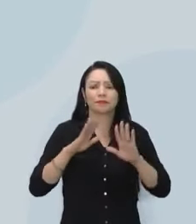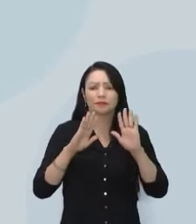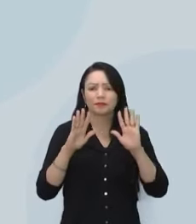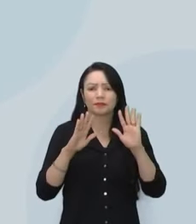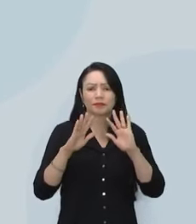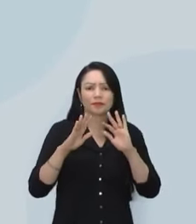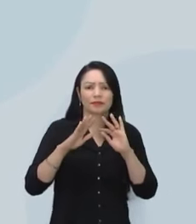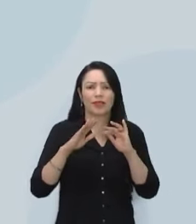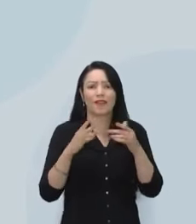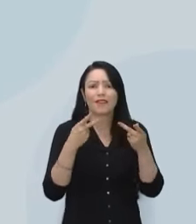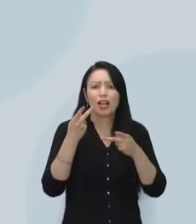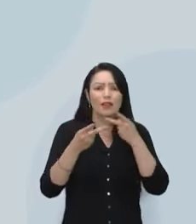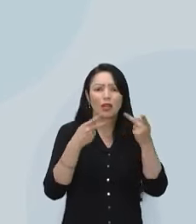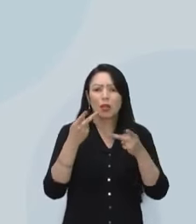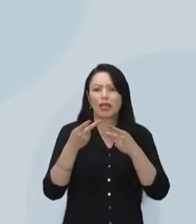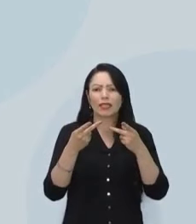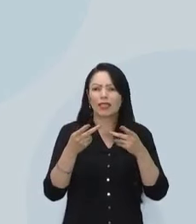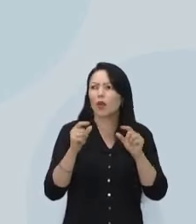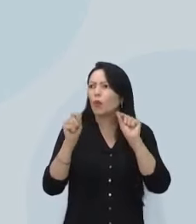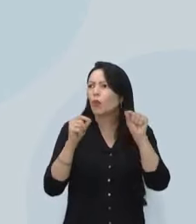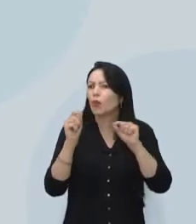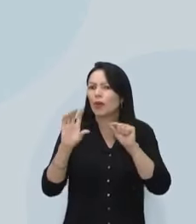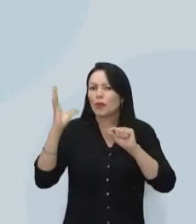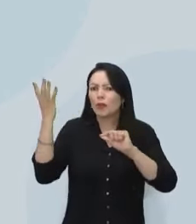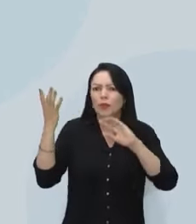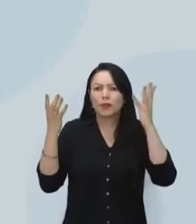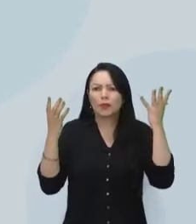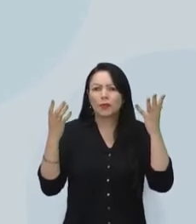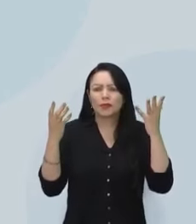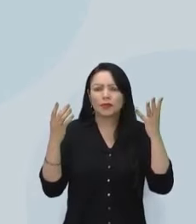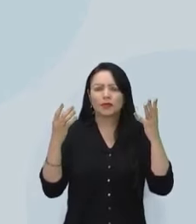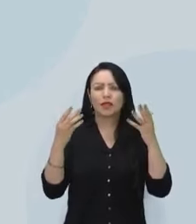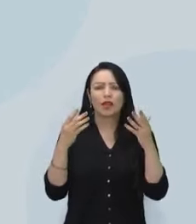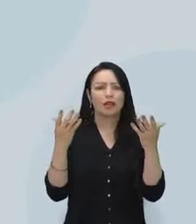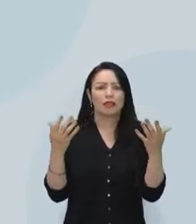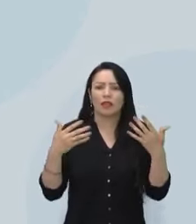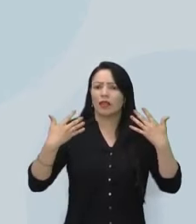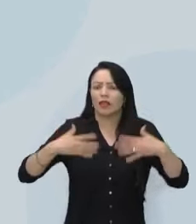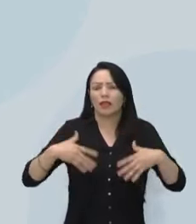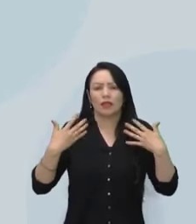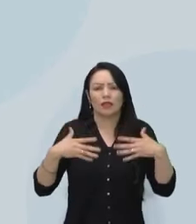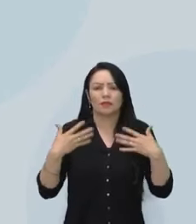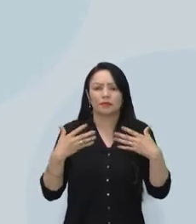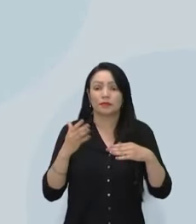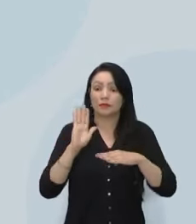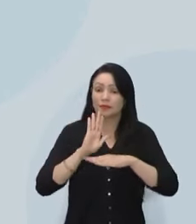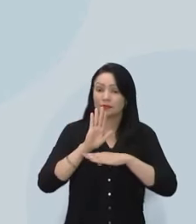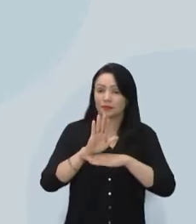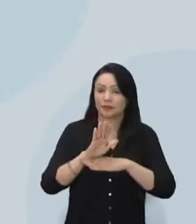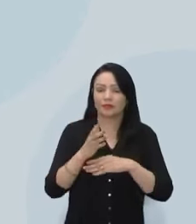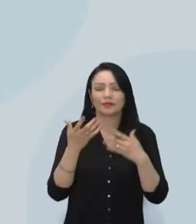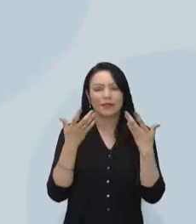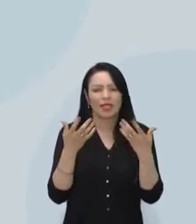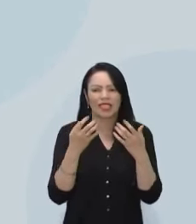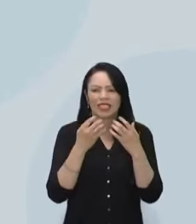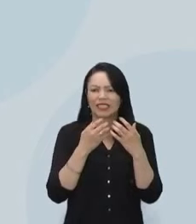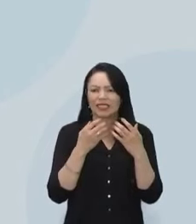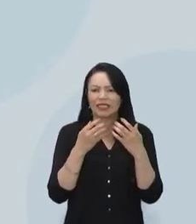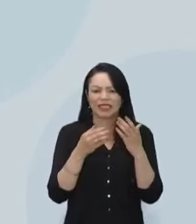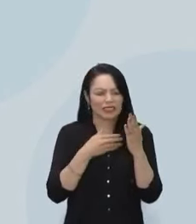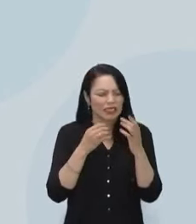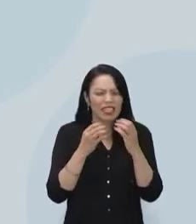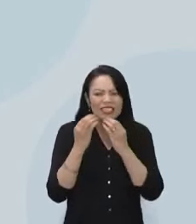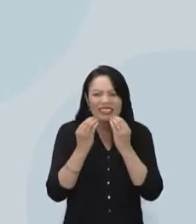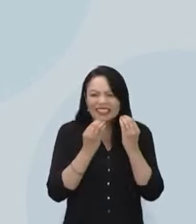Disparou a falar, querendo saber o que estava acontecendo. Todo impaciente, desejando ajudá-lo, começou a roer justamente o livro